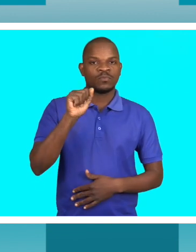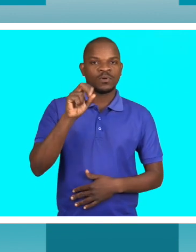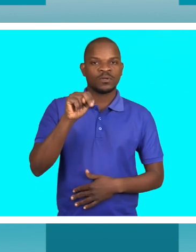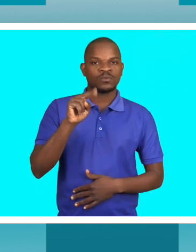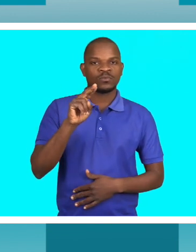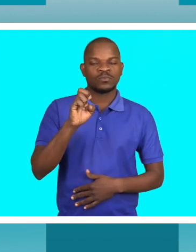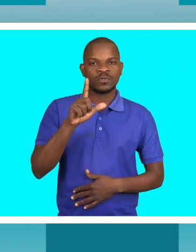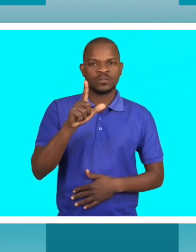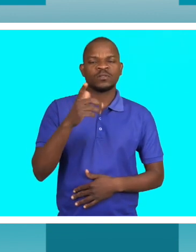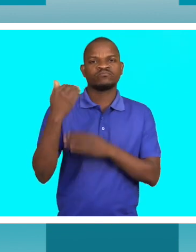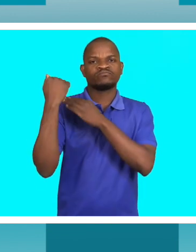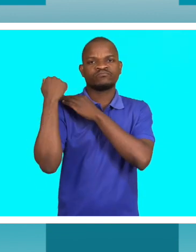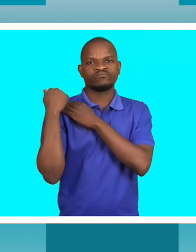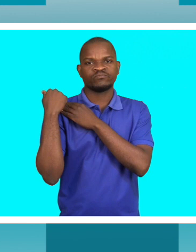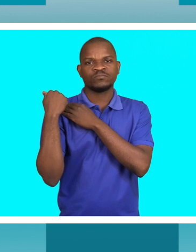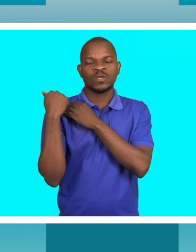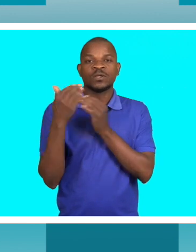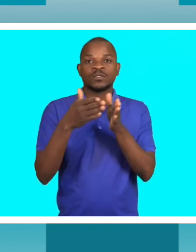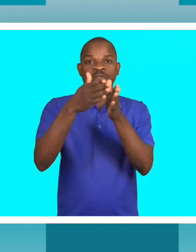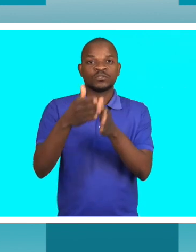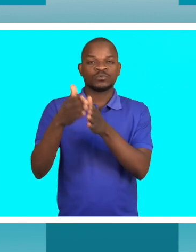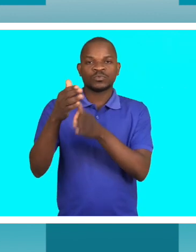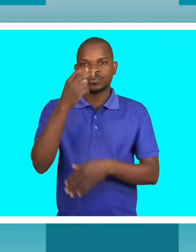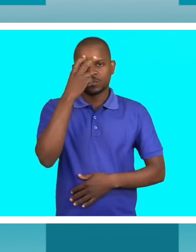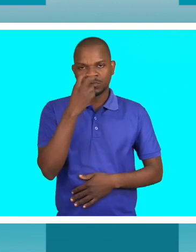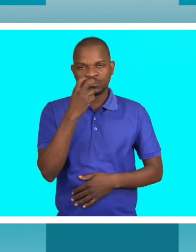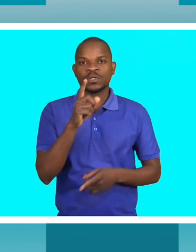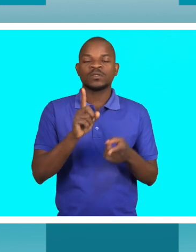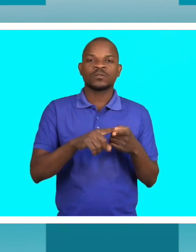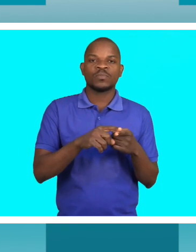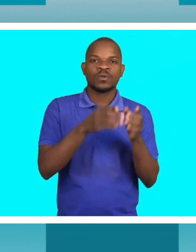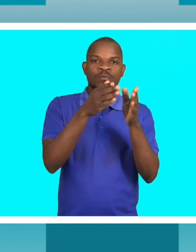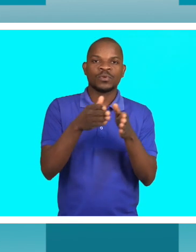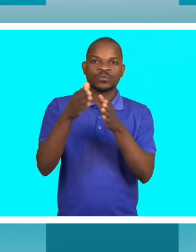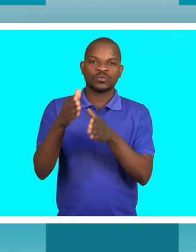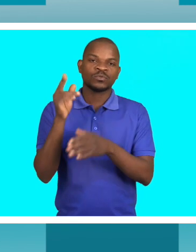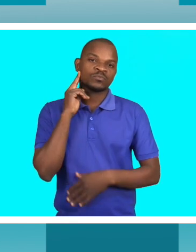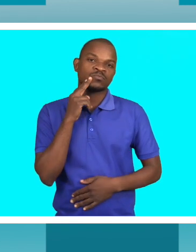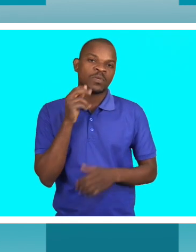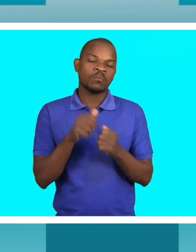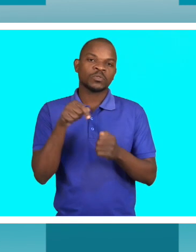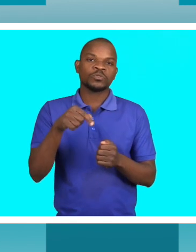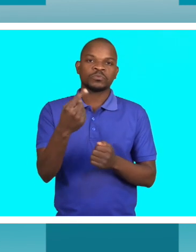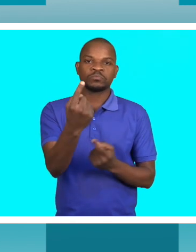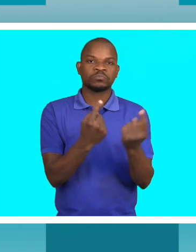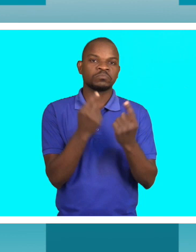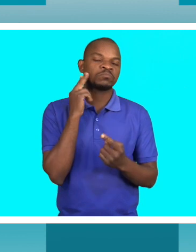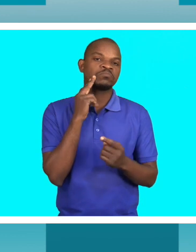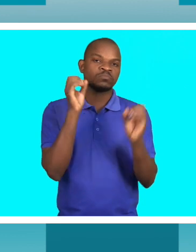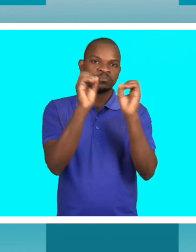neste caso atletas com deficiência visual e não só com deficiência auditiva, que aliás hoje não estão cá,